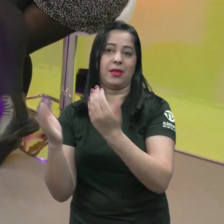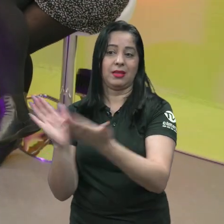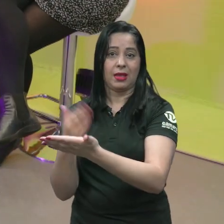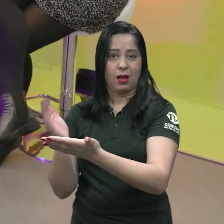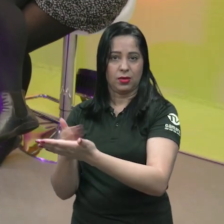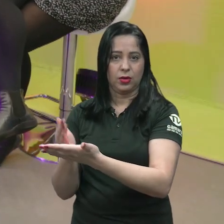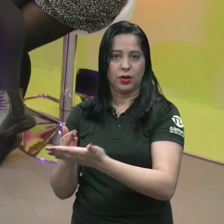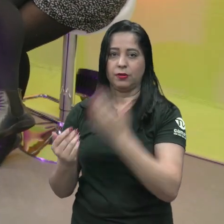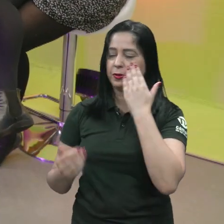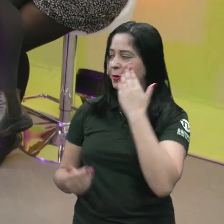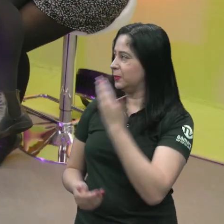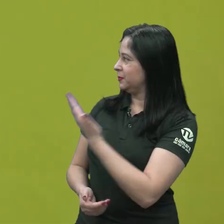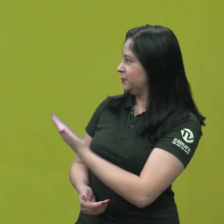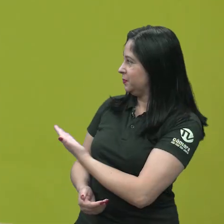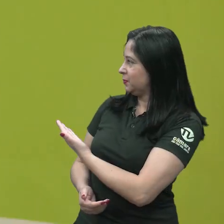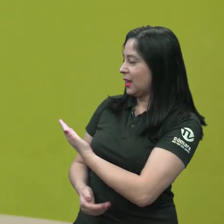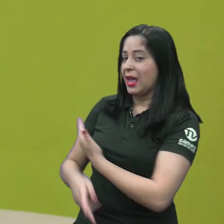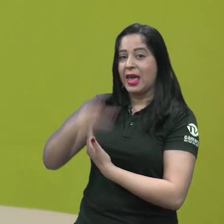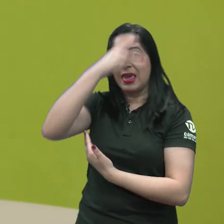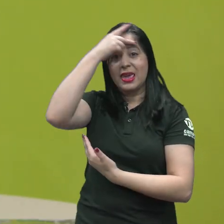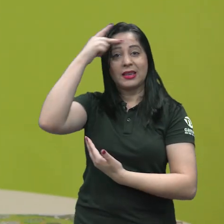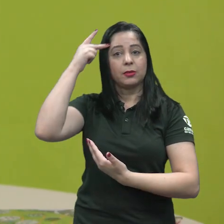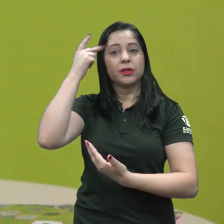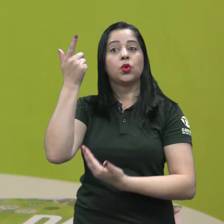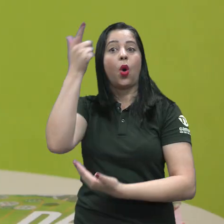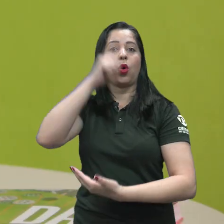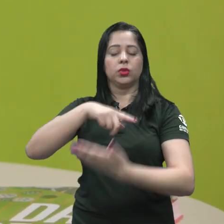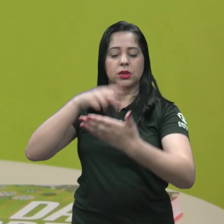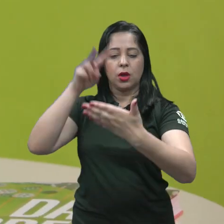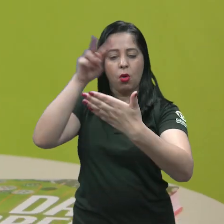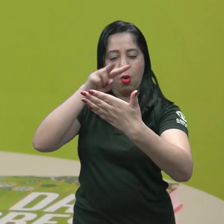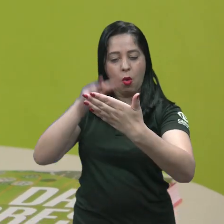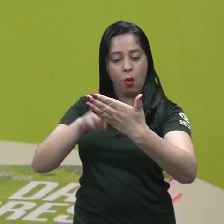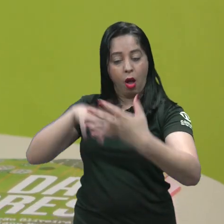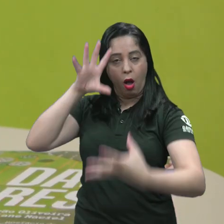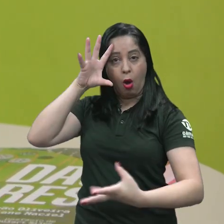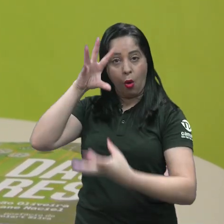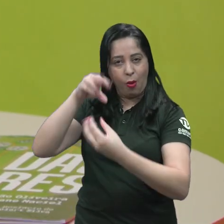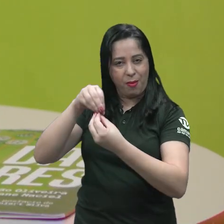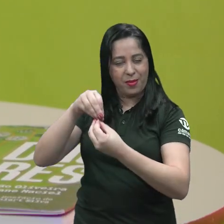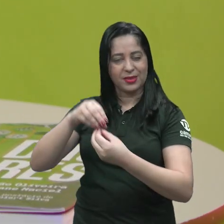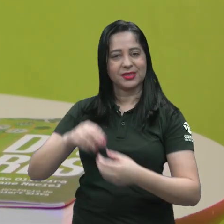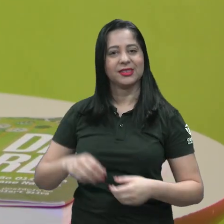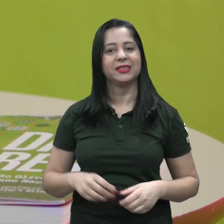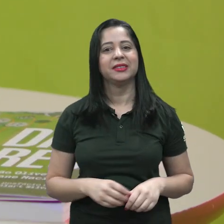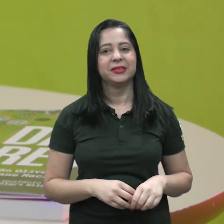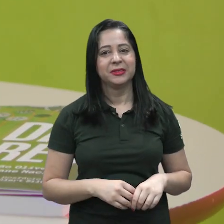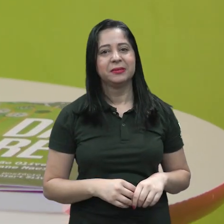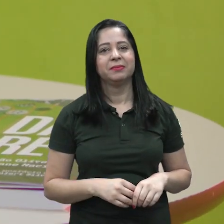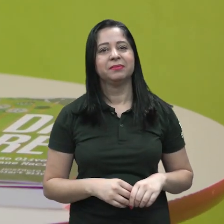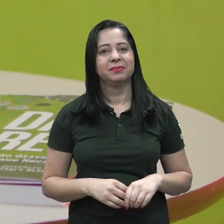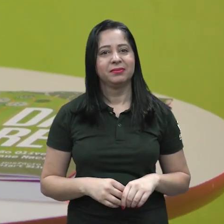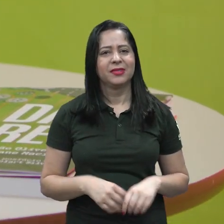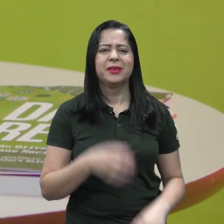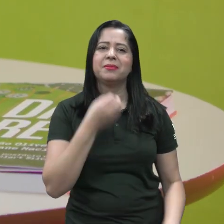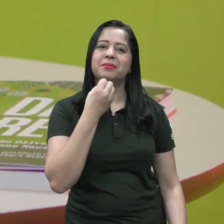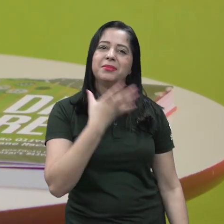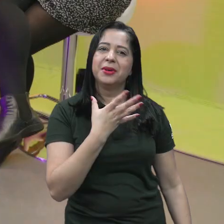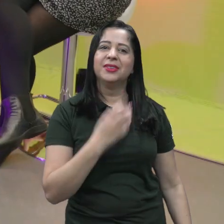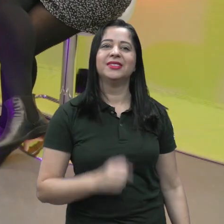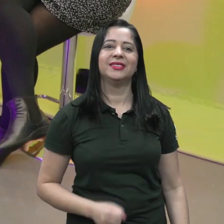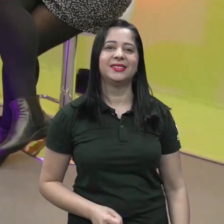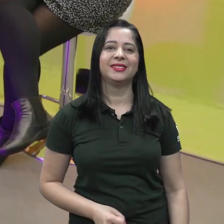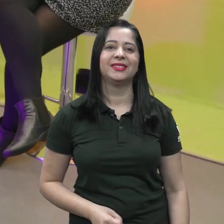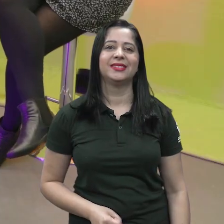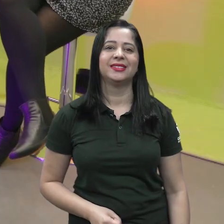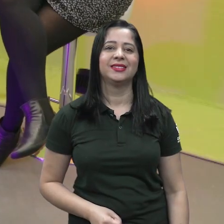leitor acompanhasse essa trajetória da Maria, e foi isso que nós fizemos com a história dela no livro. Maravilha. É